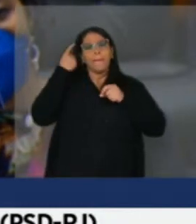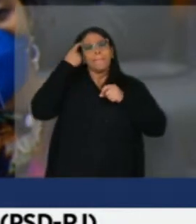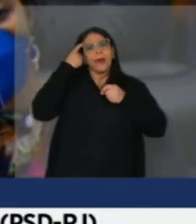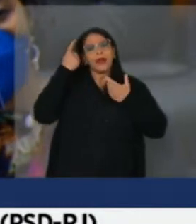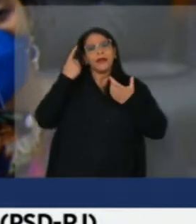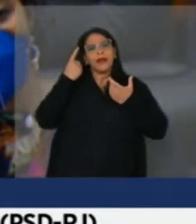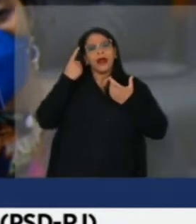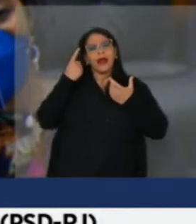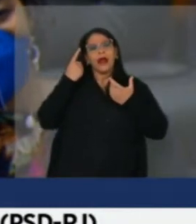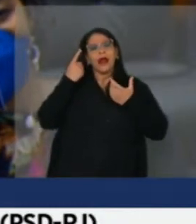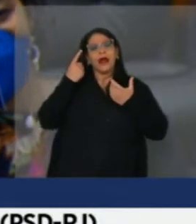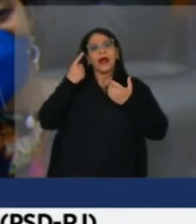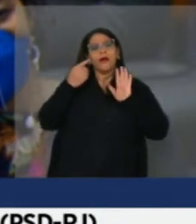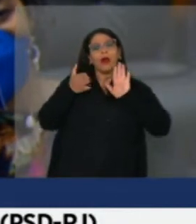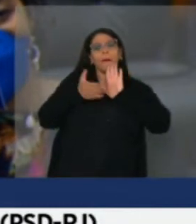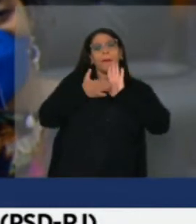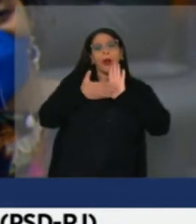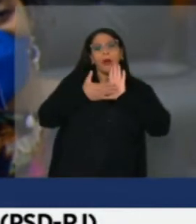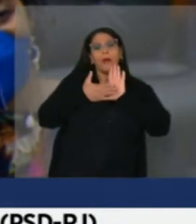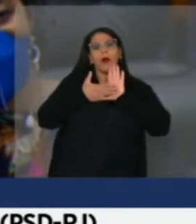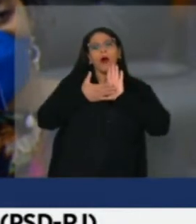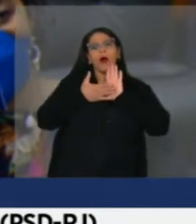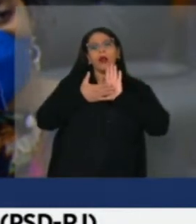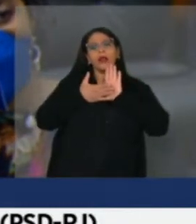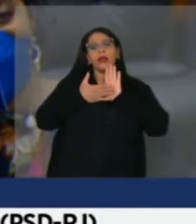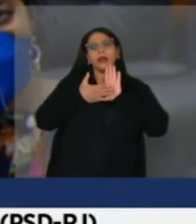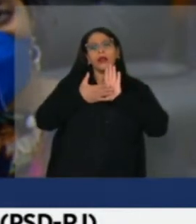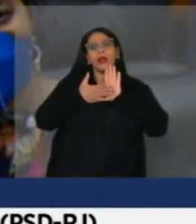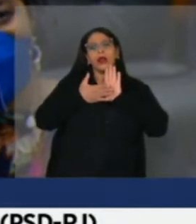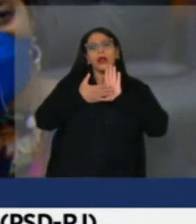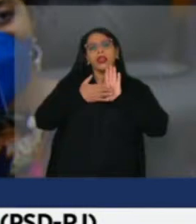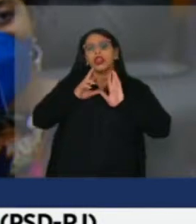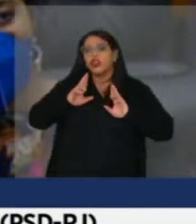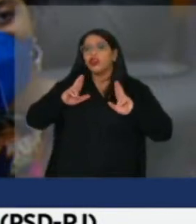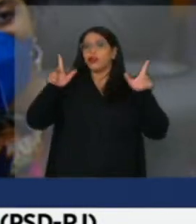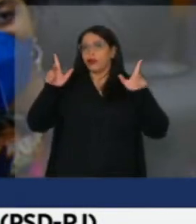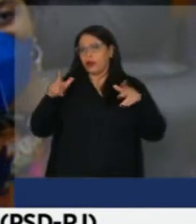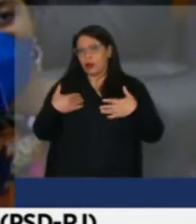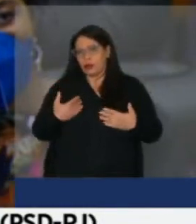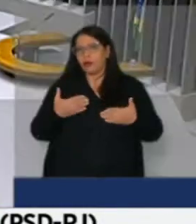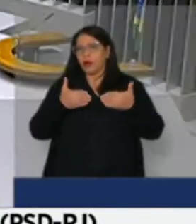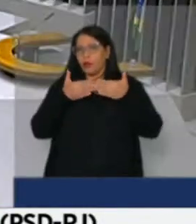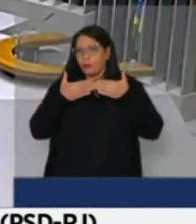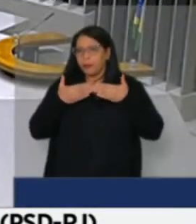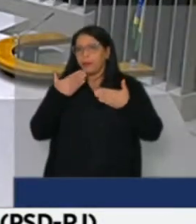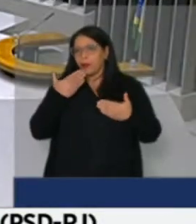alternativa comum para esse encaminhamento. É isso que peço a Vossa Excelência.